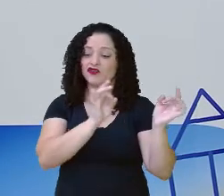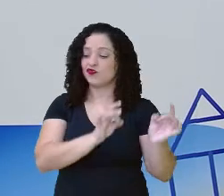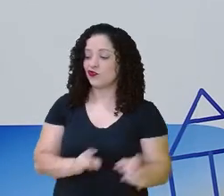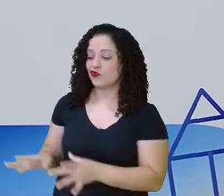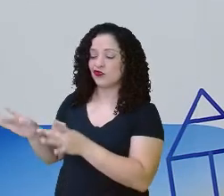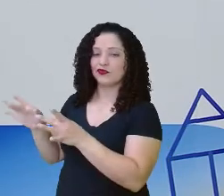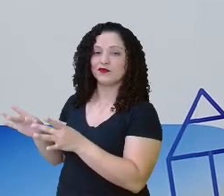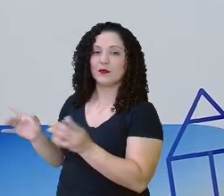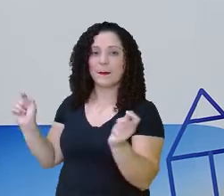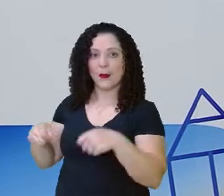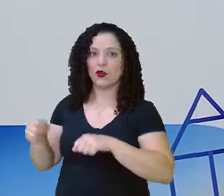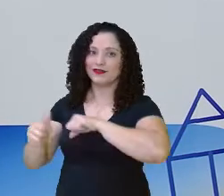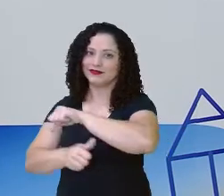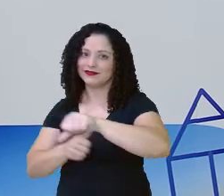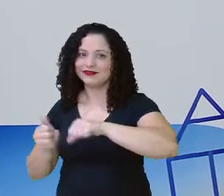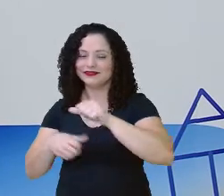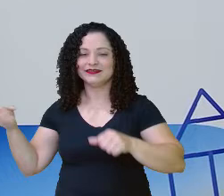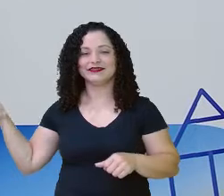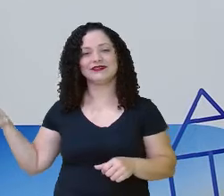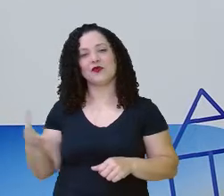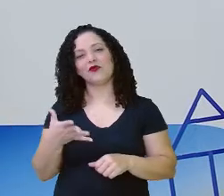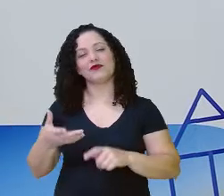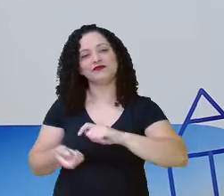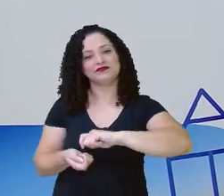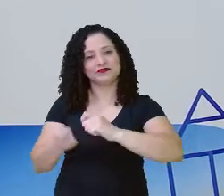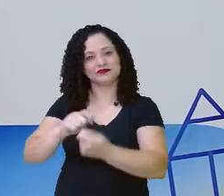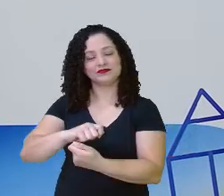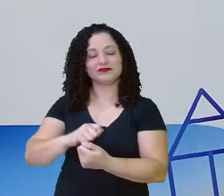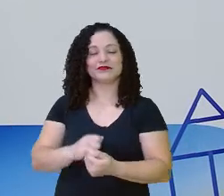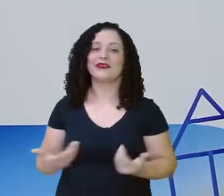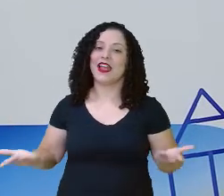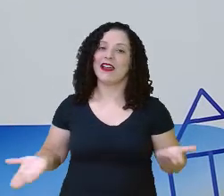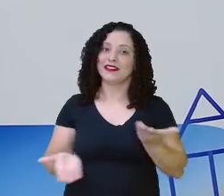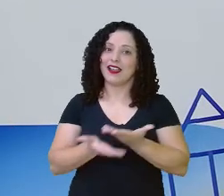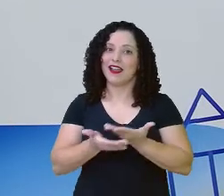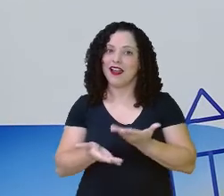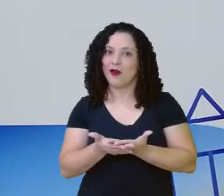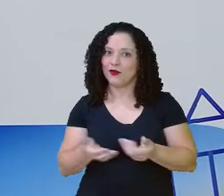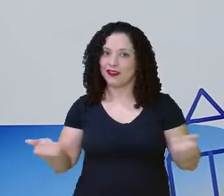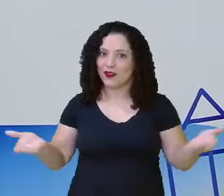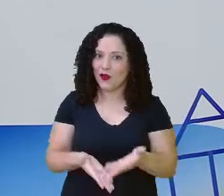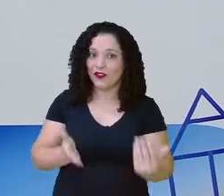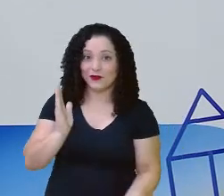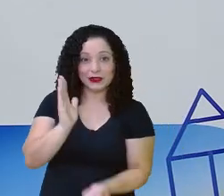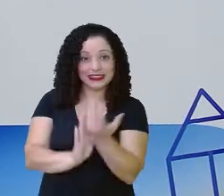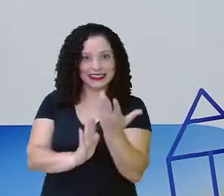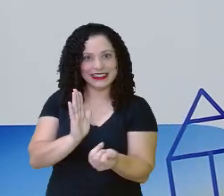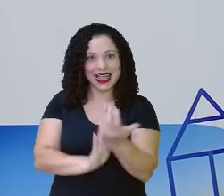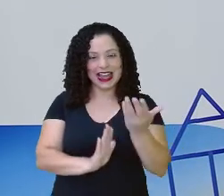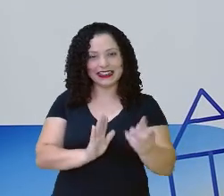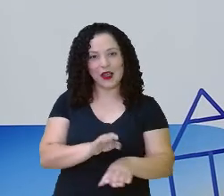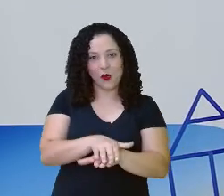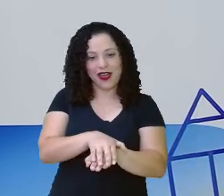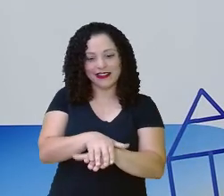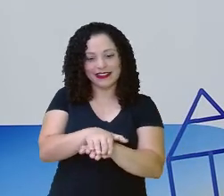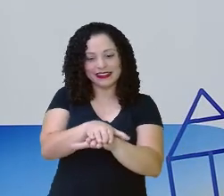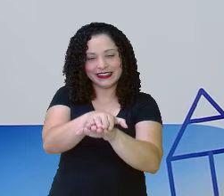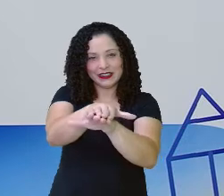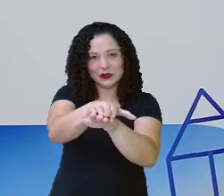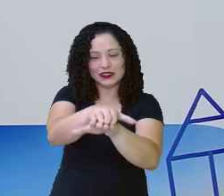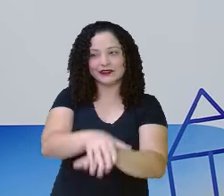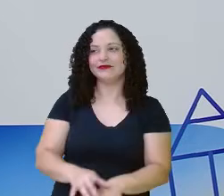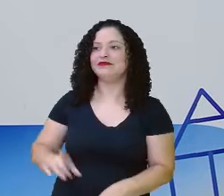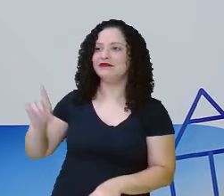fora, pode se transformar. E aí, como eu falei lá na aula da tartaruga, que tal a gente construir uma tartaruga? E essa tartaruga que pode